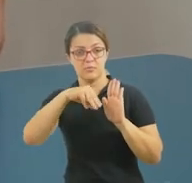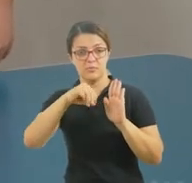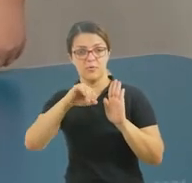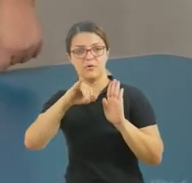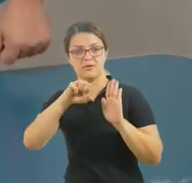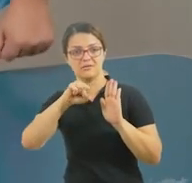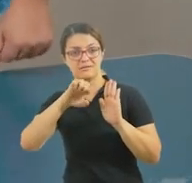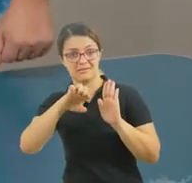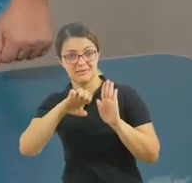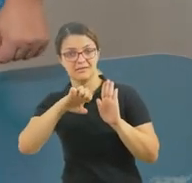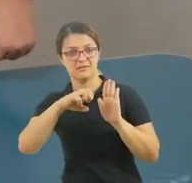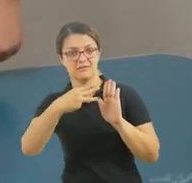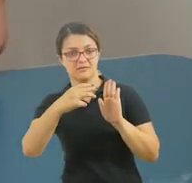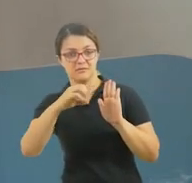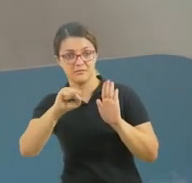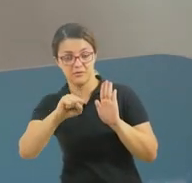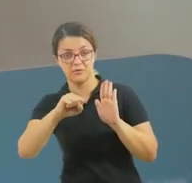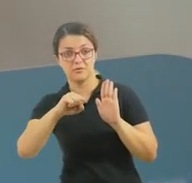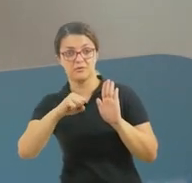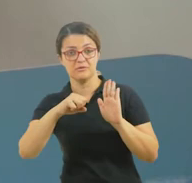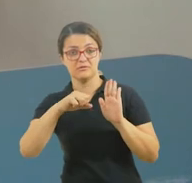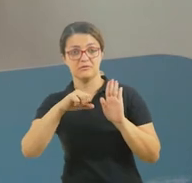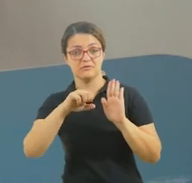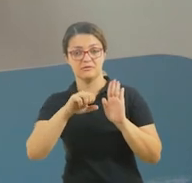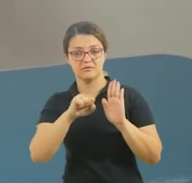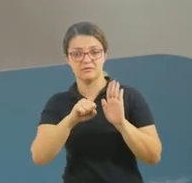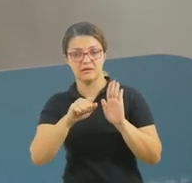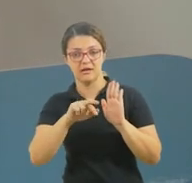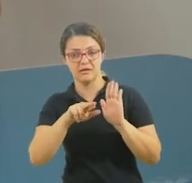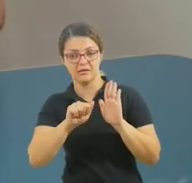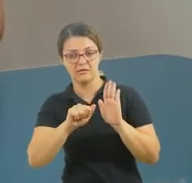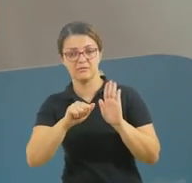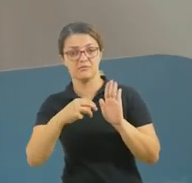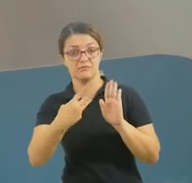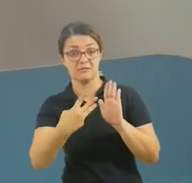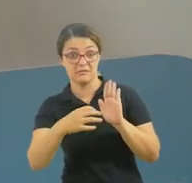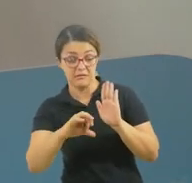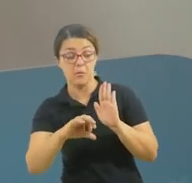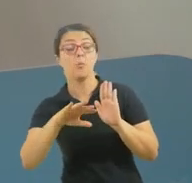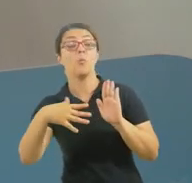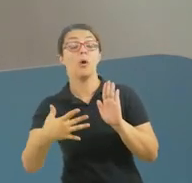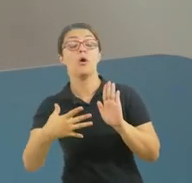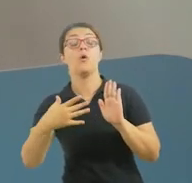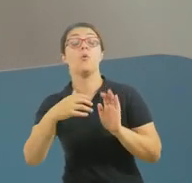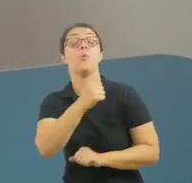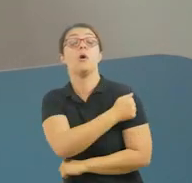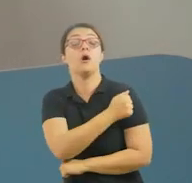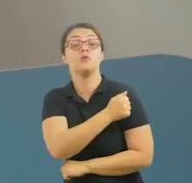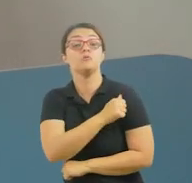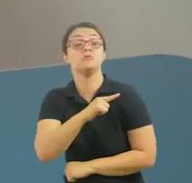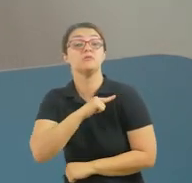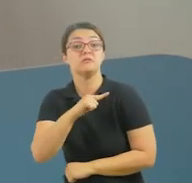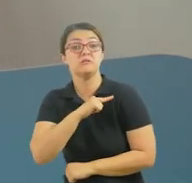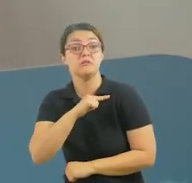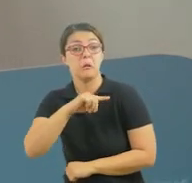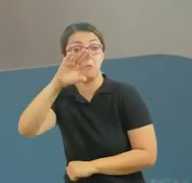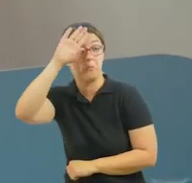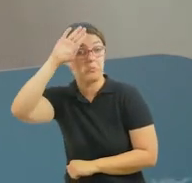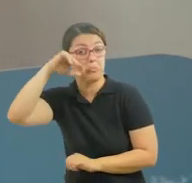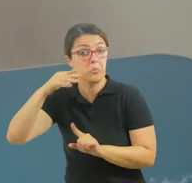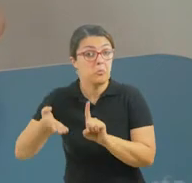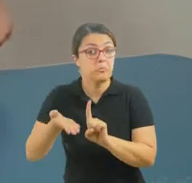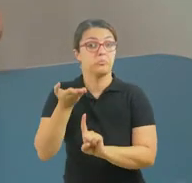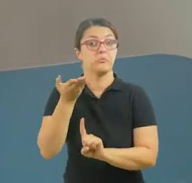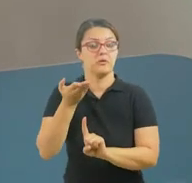com 39. Quais dos alunos estão com febre? Então, aqui ele já deu mais ou menos a resposta.